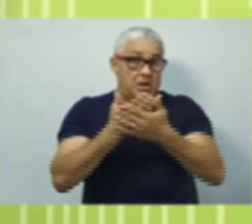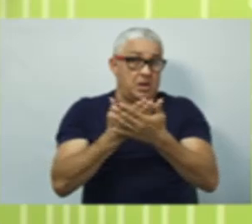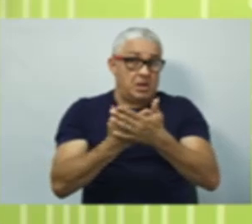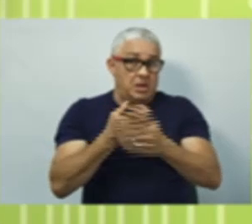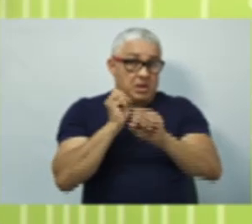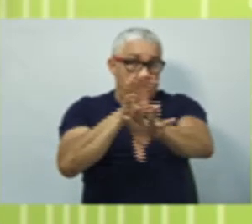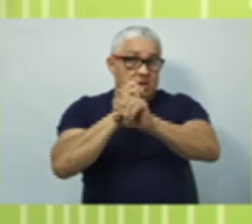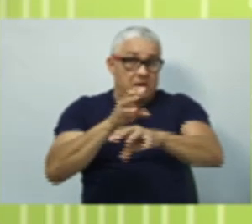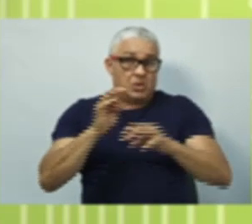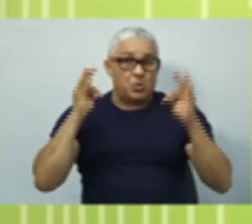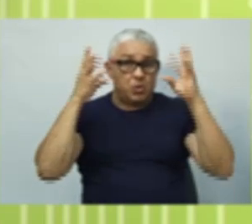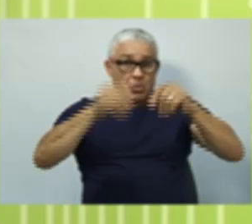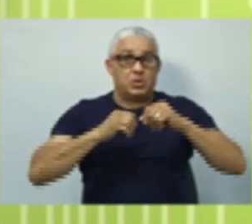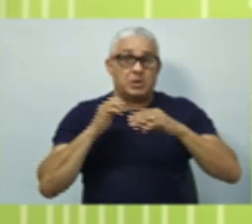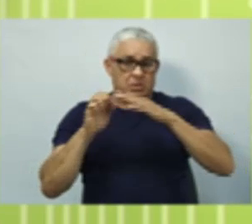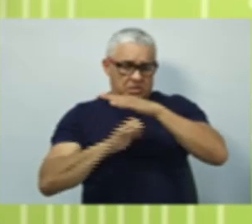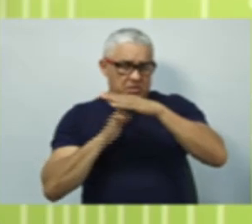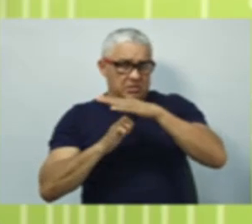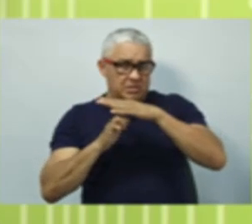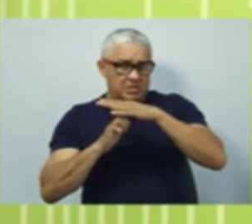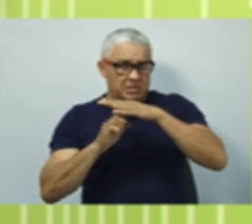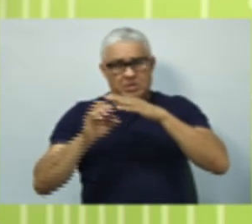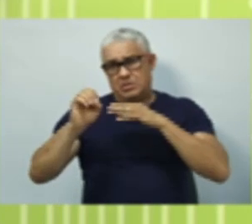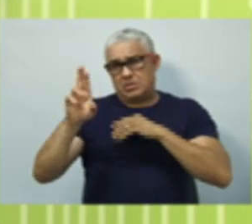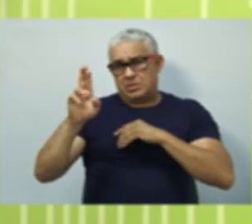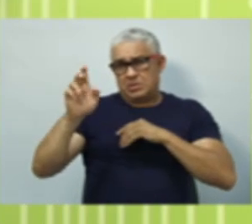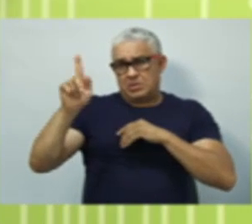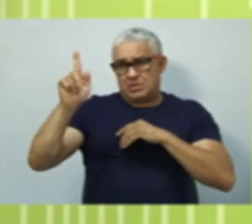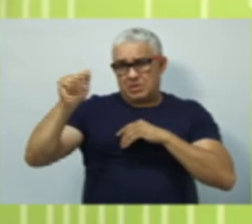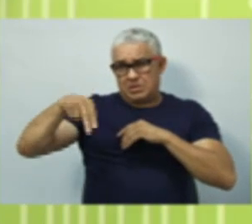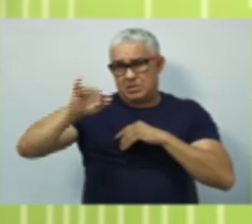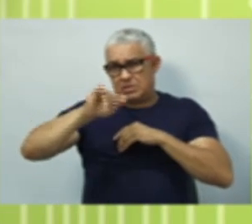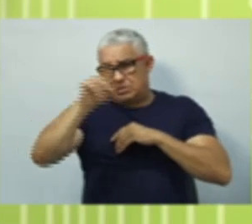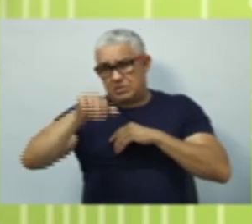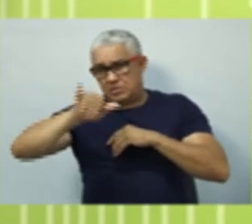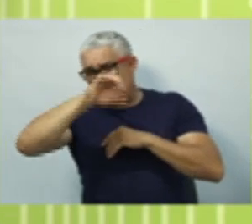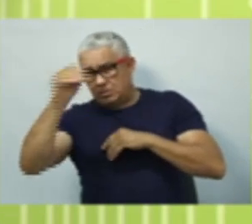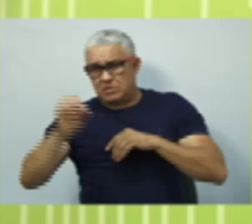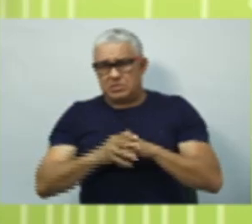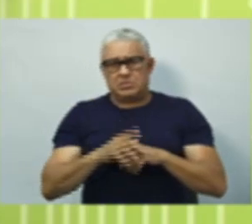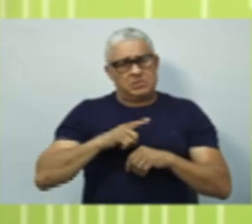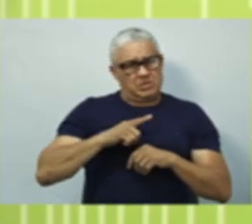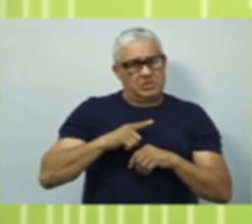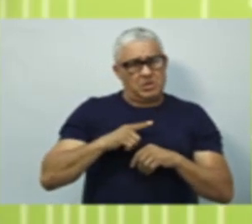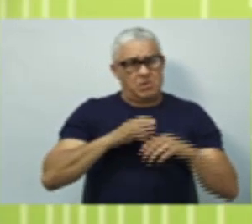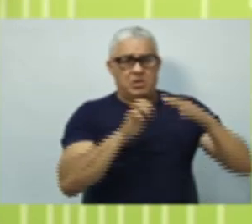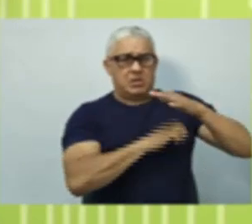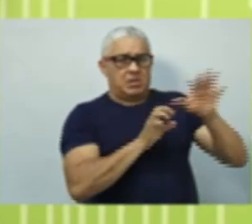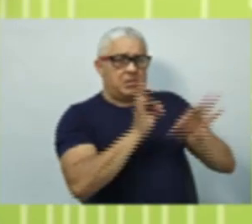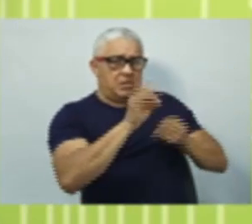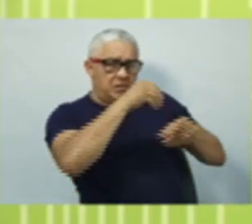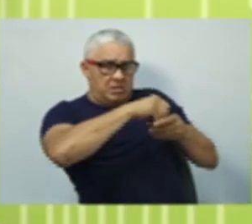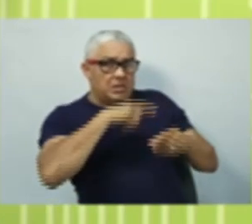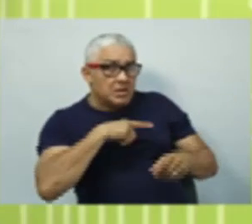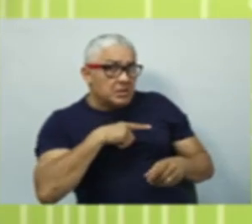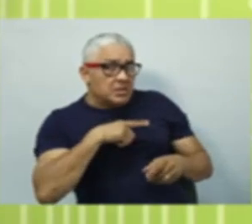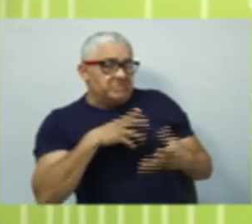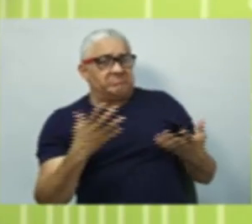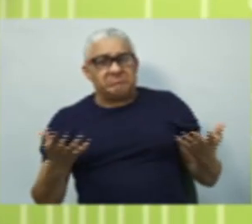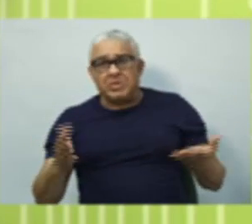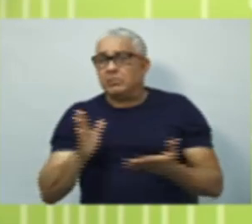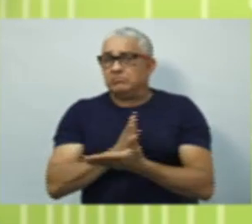que toda organização é uma empresa? Ou toda empresa é organizada? Não é bem assim. Citamos